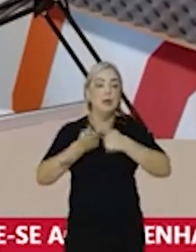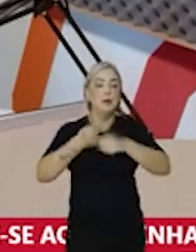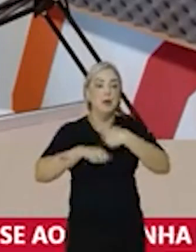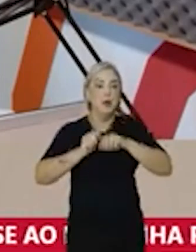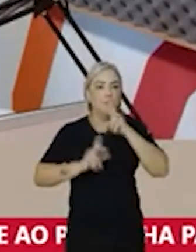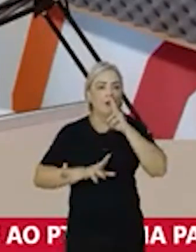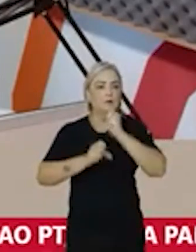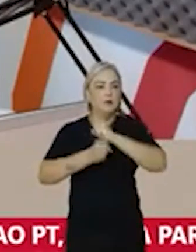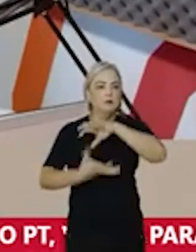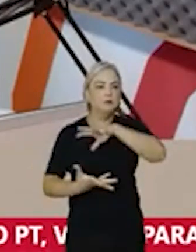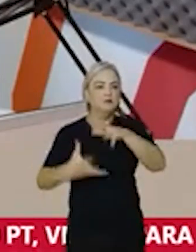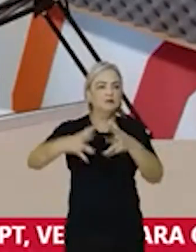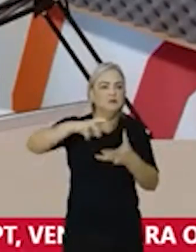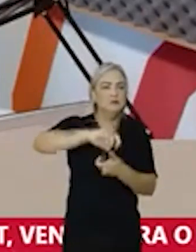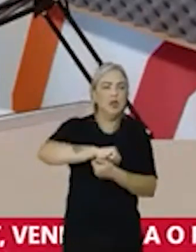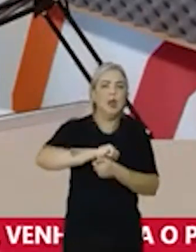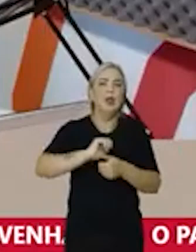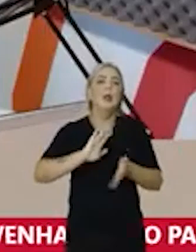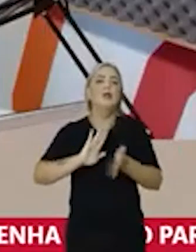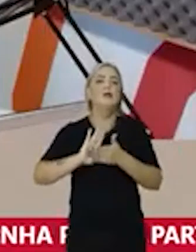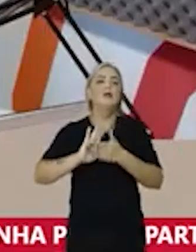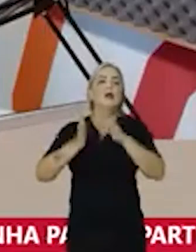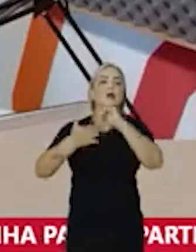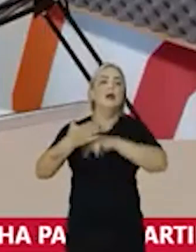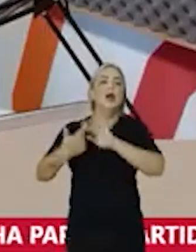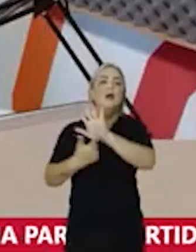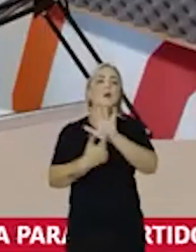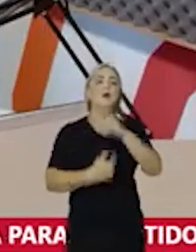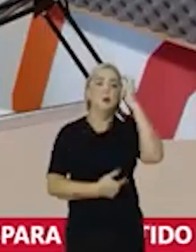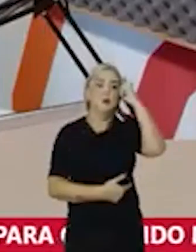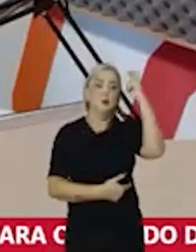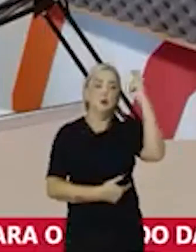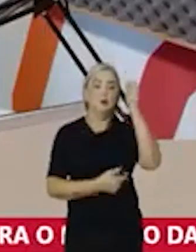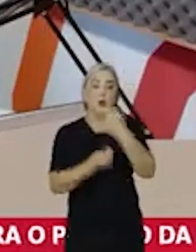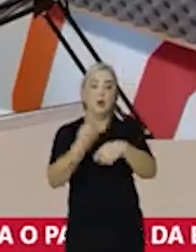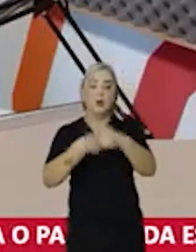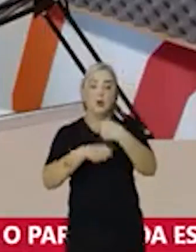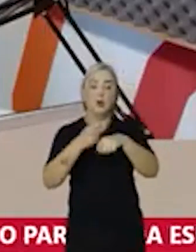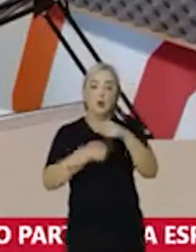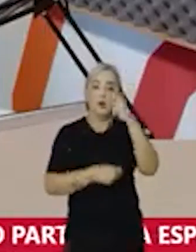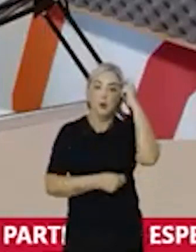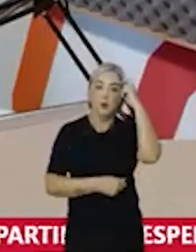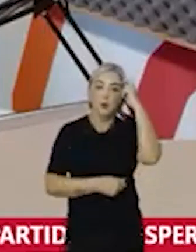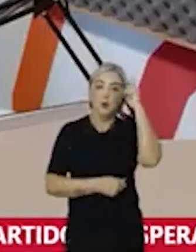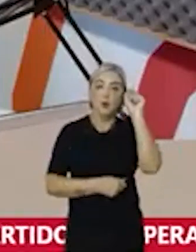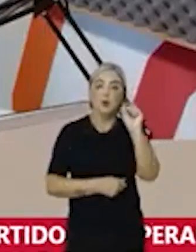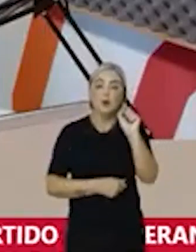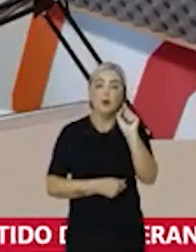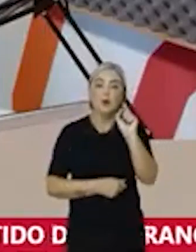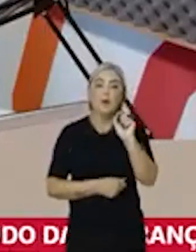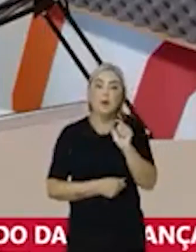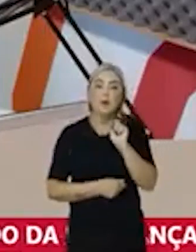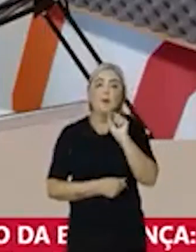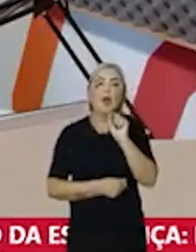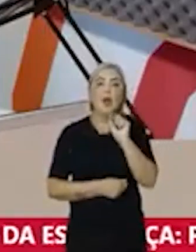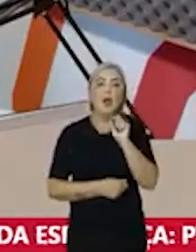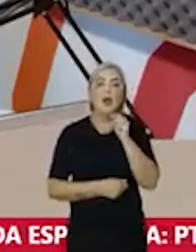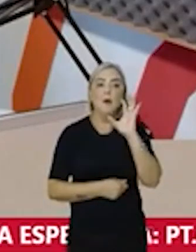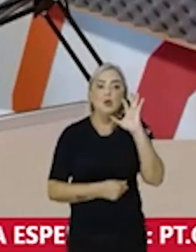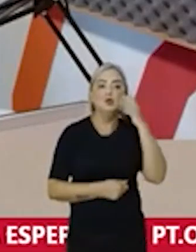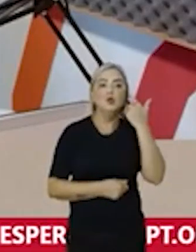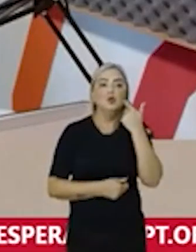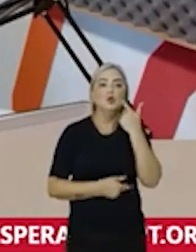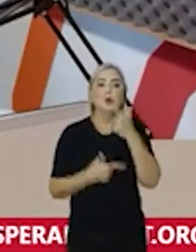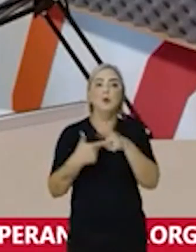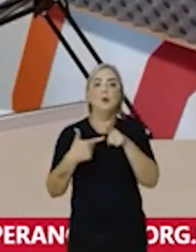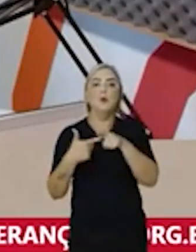mais forte no mundo, tiraram um documento apontando a cultura e a economia cultural como uma grande saída para a